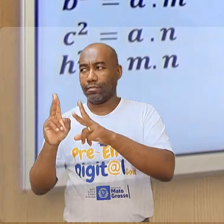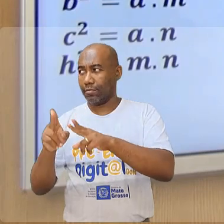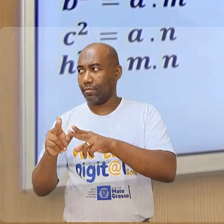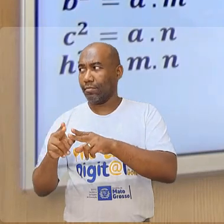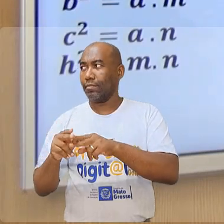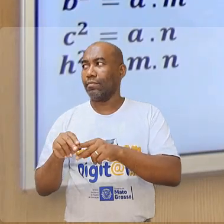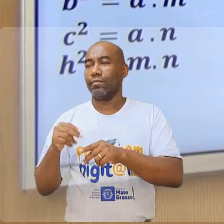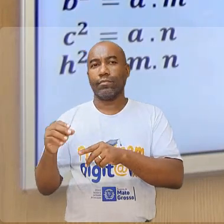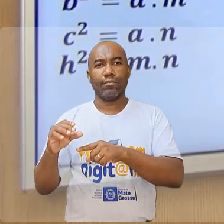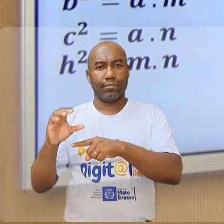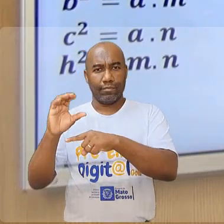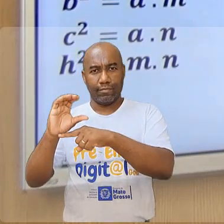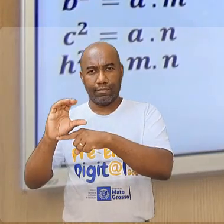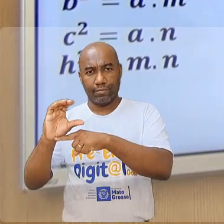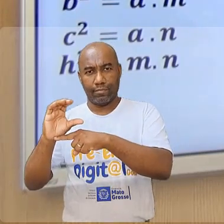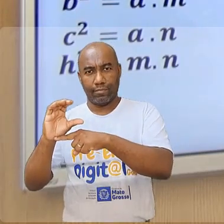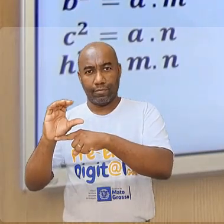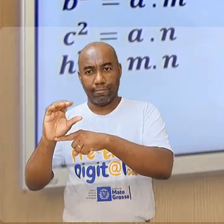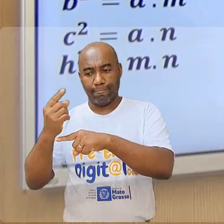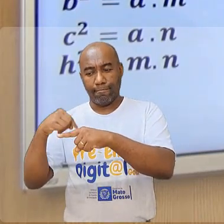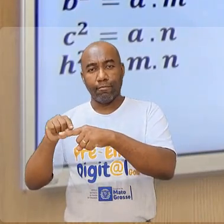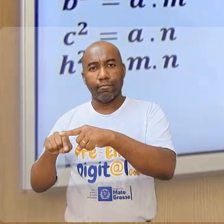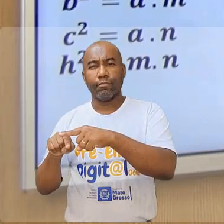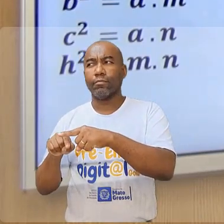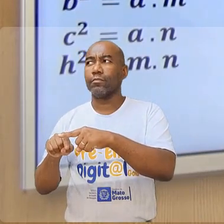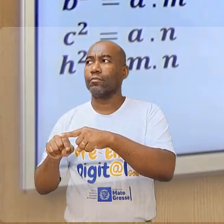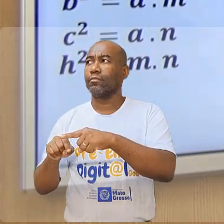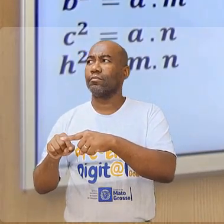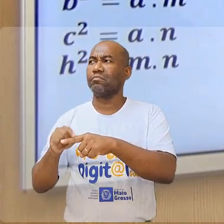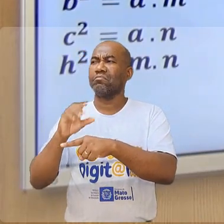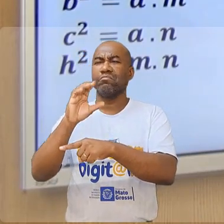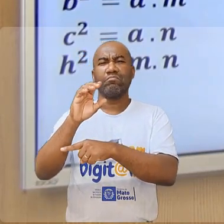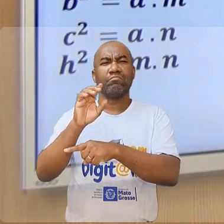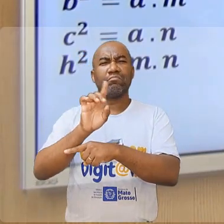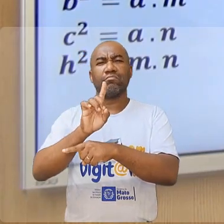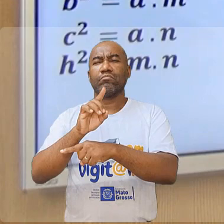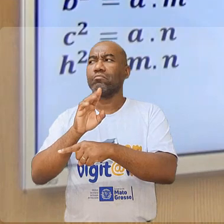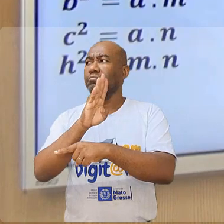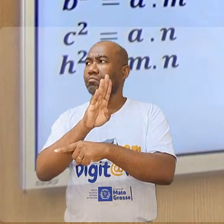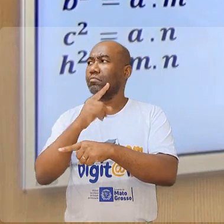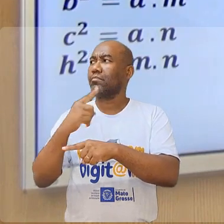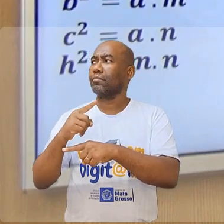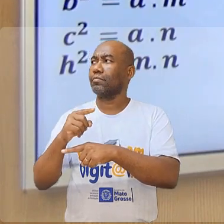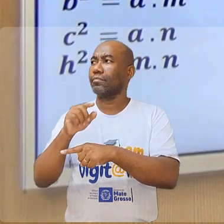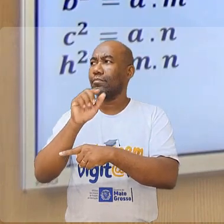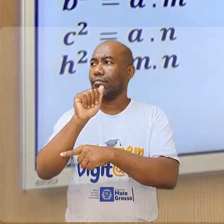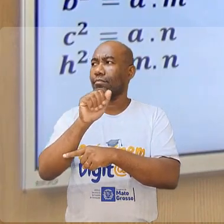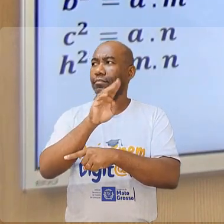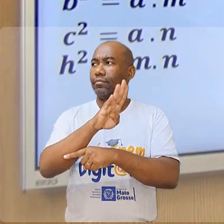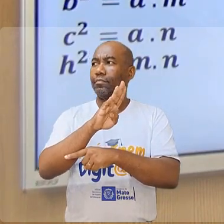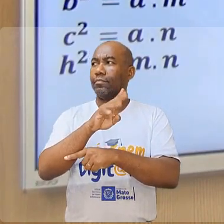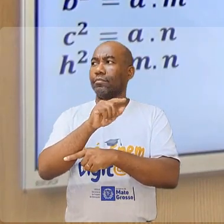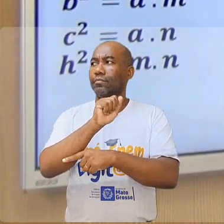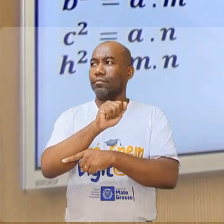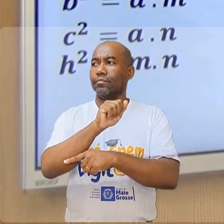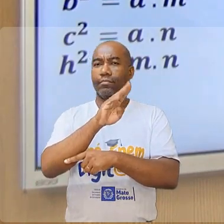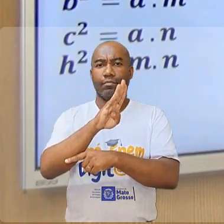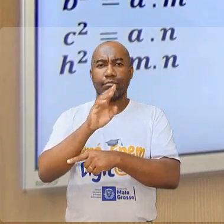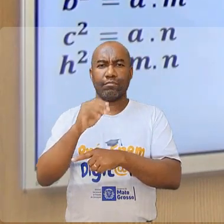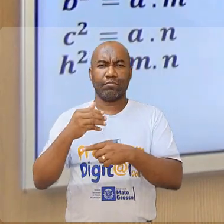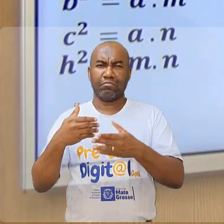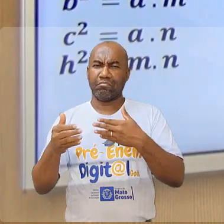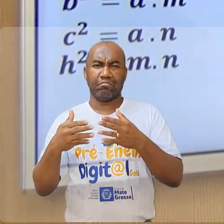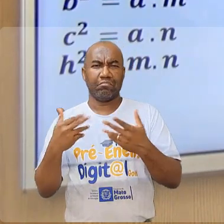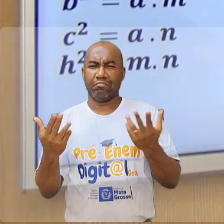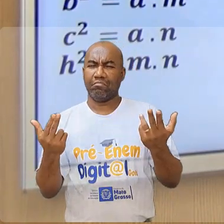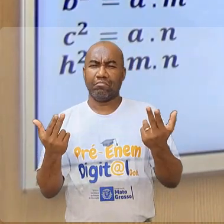igual Opa já apareceu aí eu falar peguei os E por que que eu não peguei o bebê porque se eu pegasse o ar e o b o b e